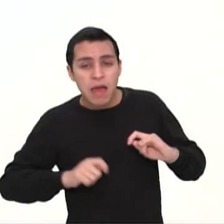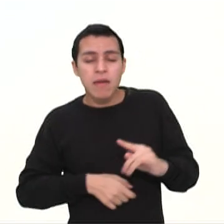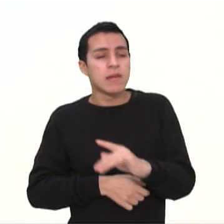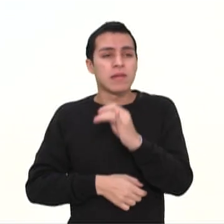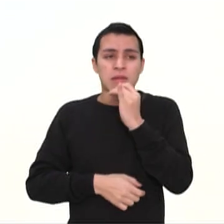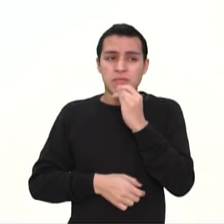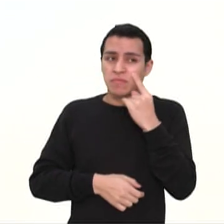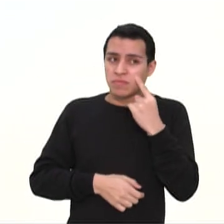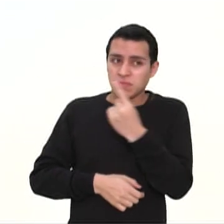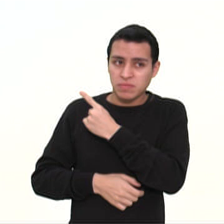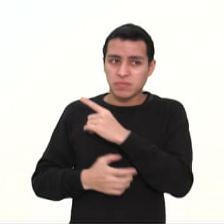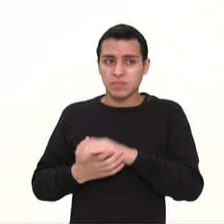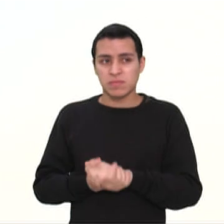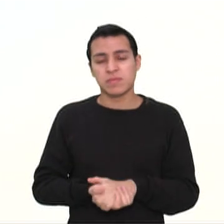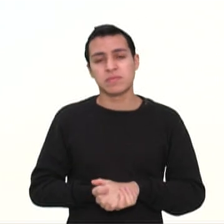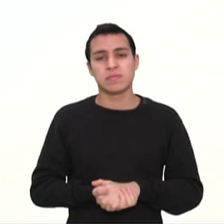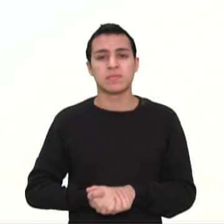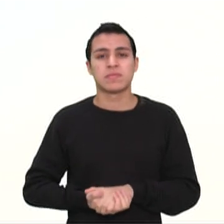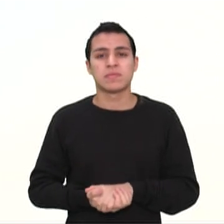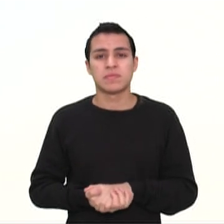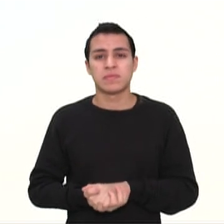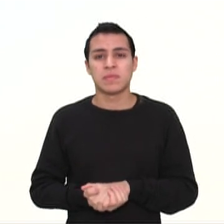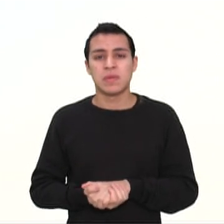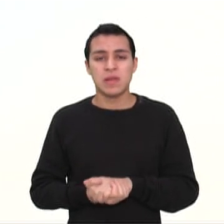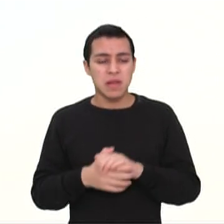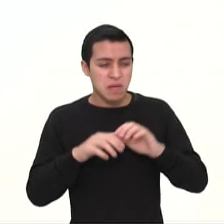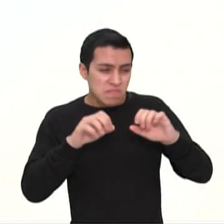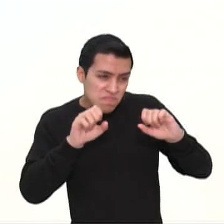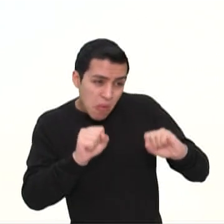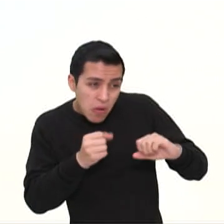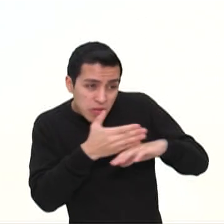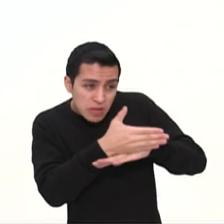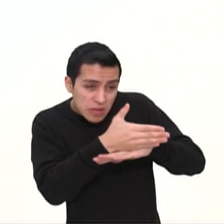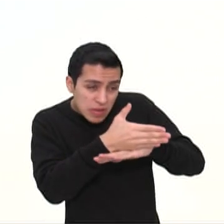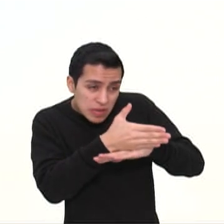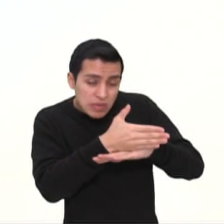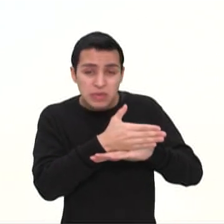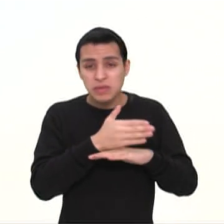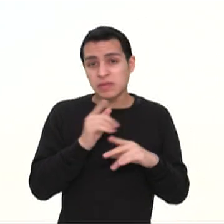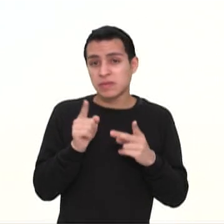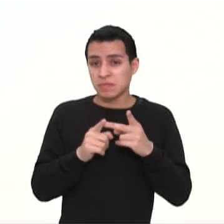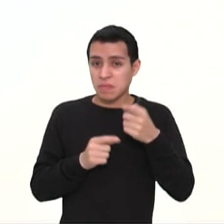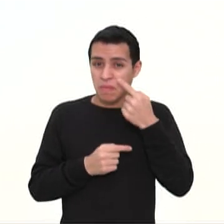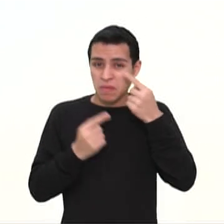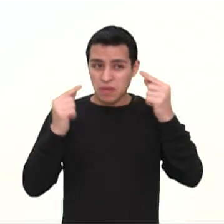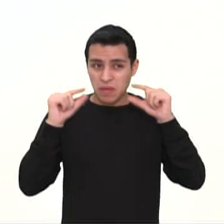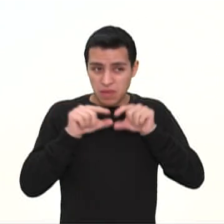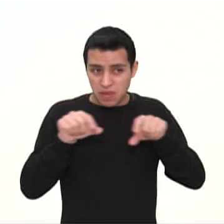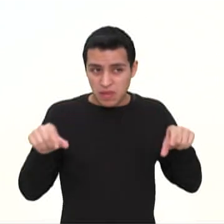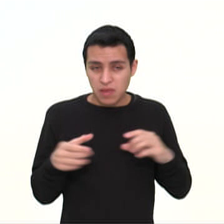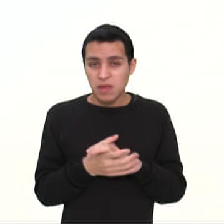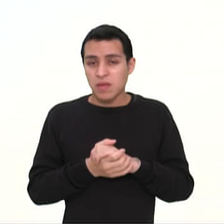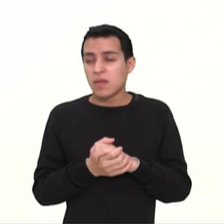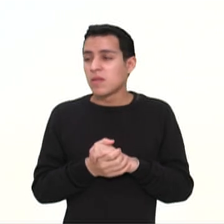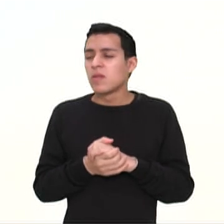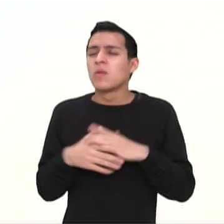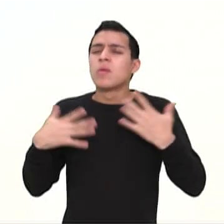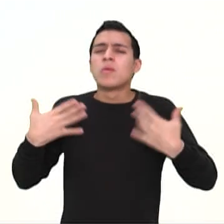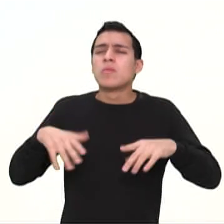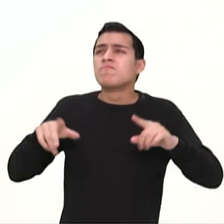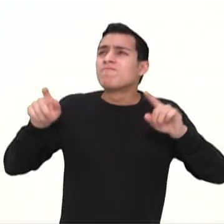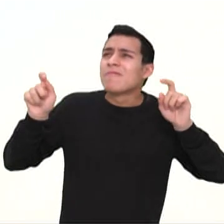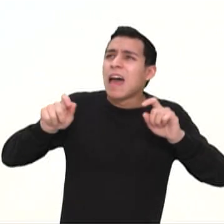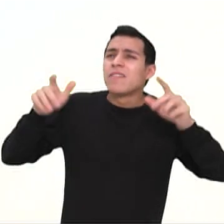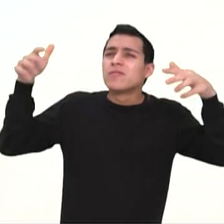exemplo, teacher, may I come in? Posso entrar? It could rain today. Nossa, podia